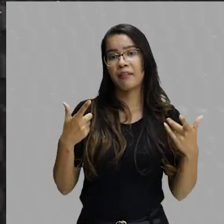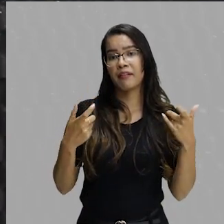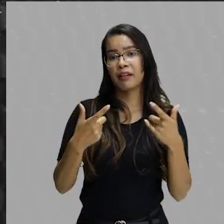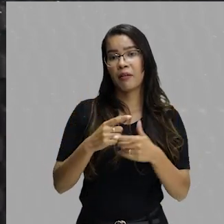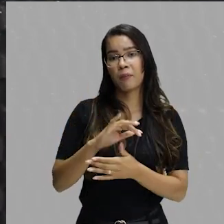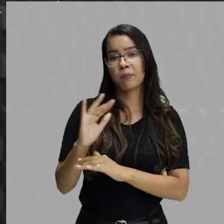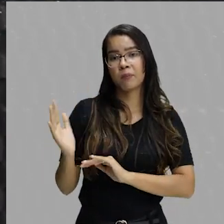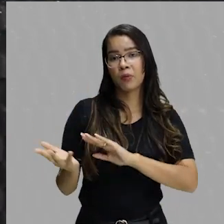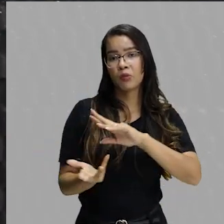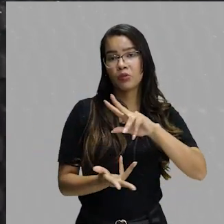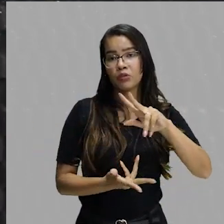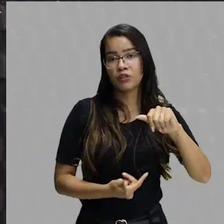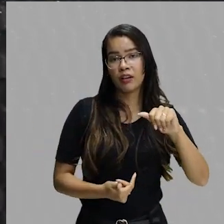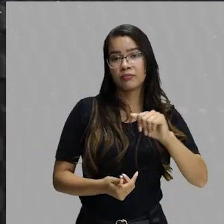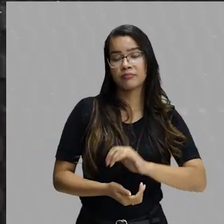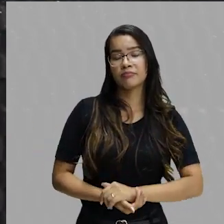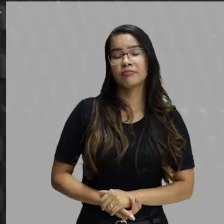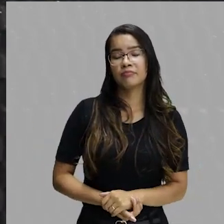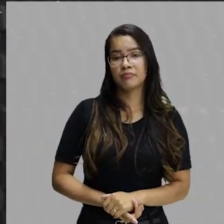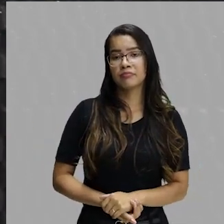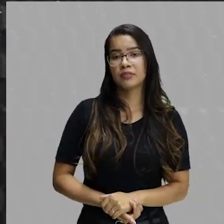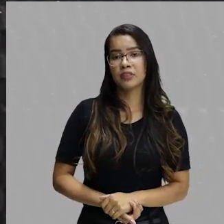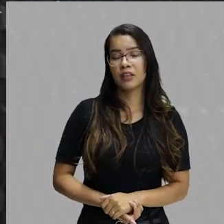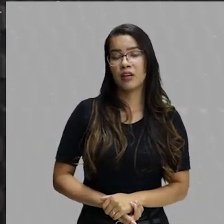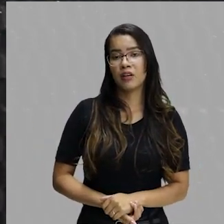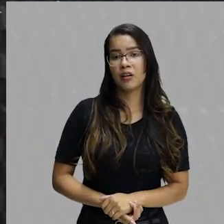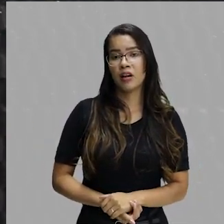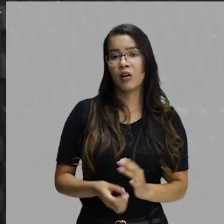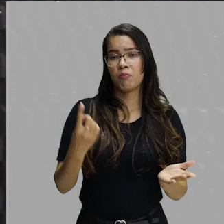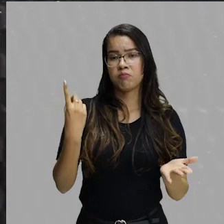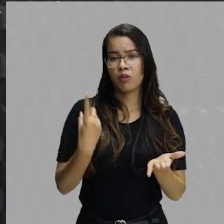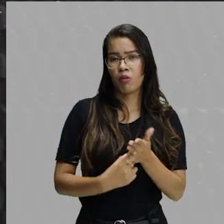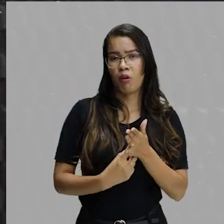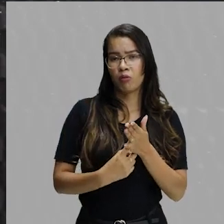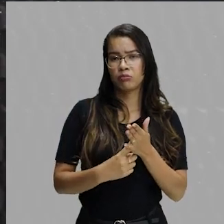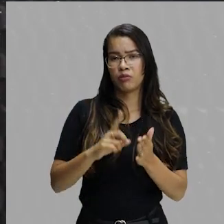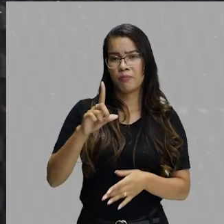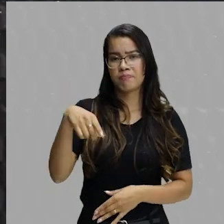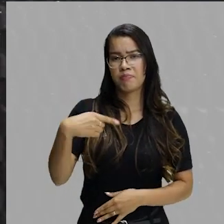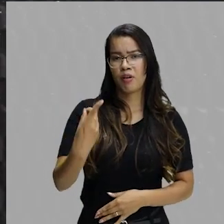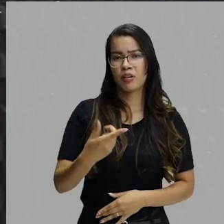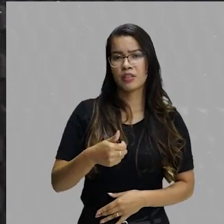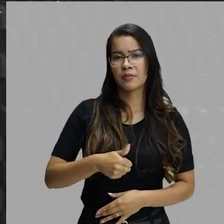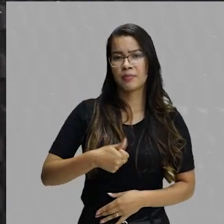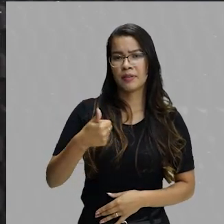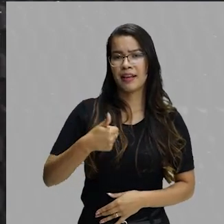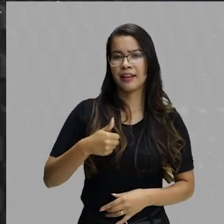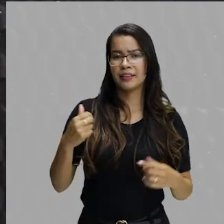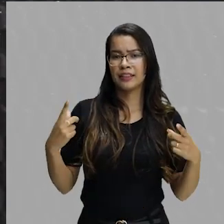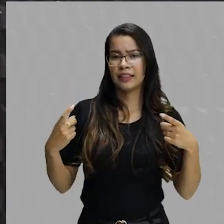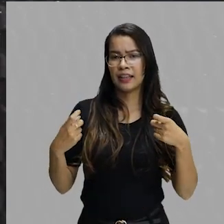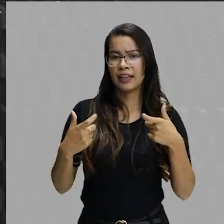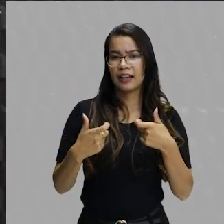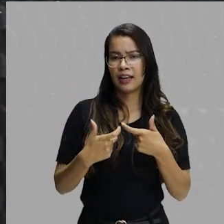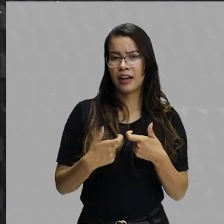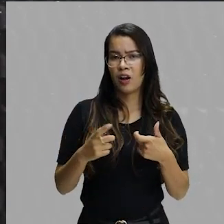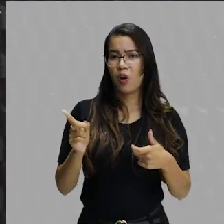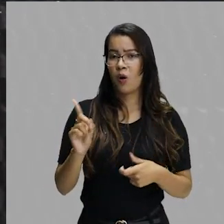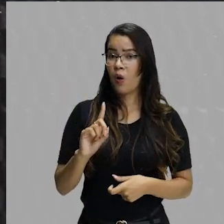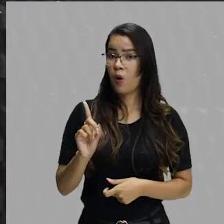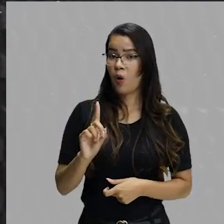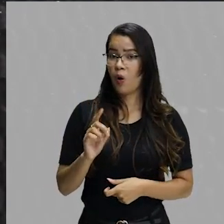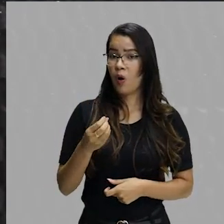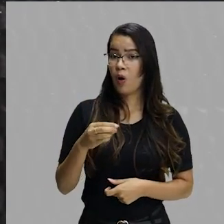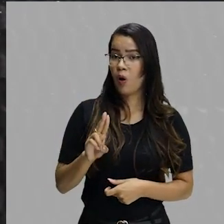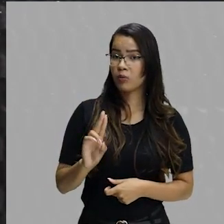nós teremos pós-Primeira Guerra. Os tratados pós-Primeira Guerra, ou eles não beneficiaram esses países, como foi o caso